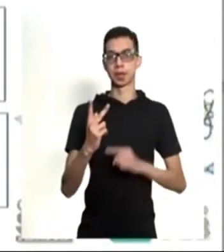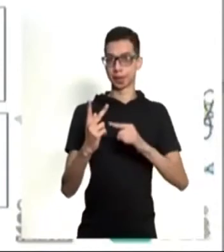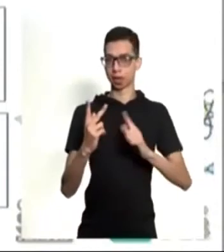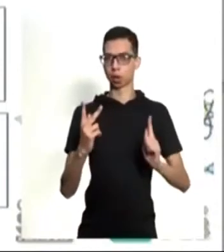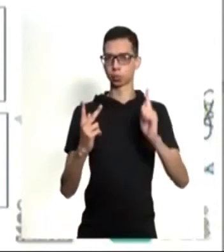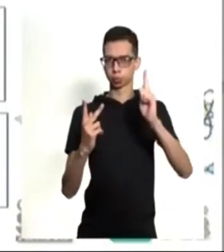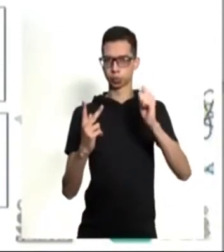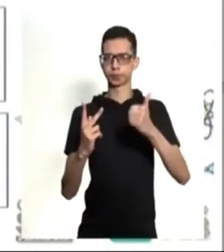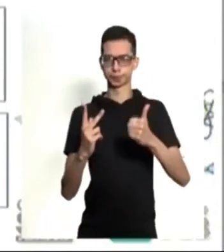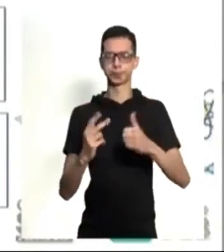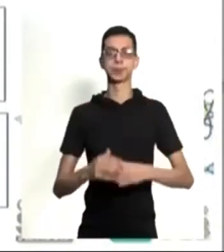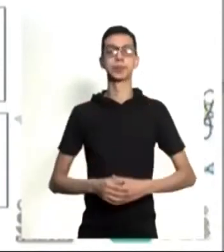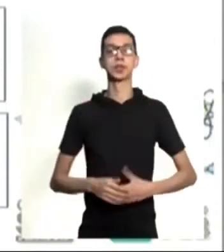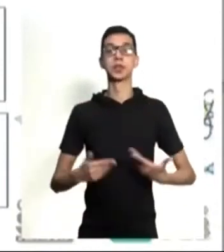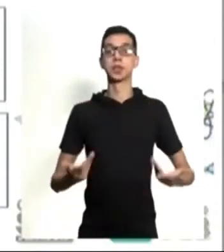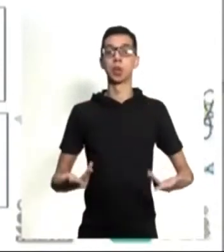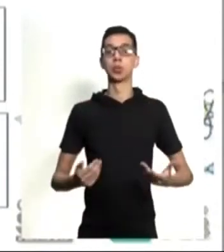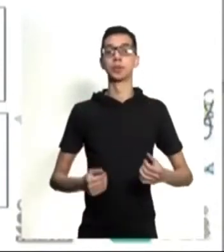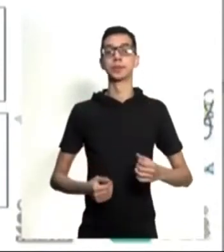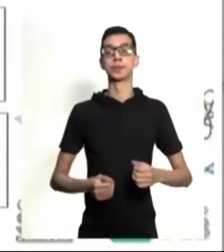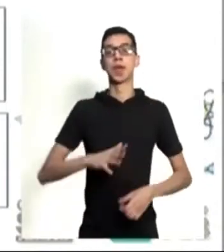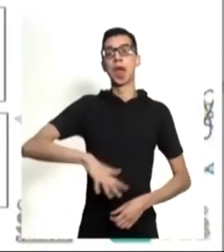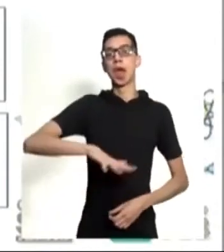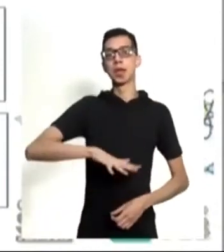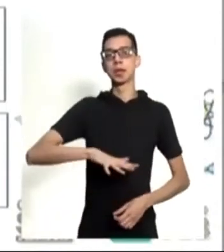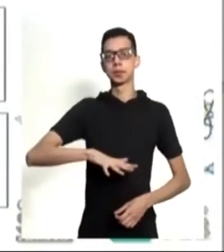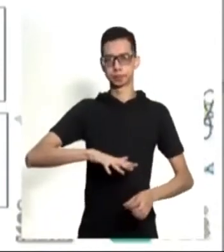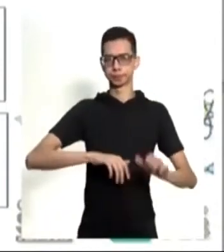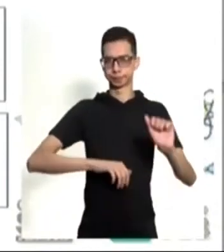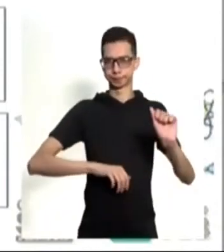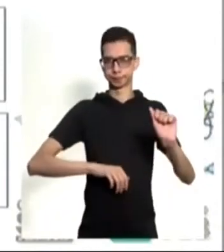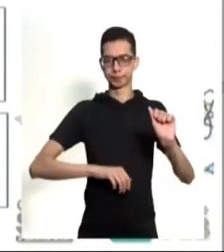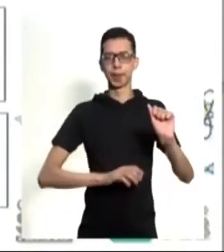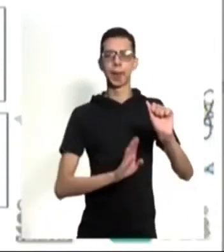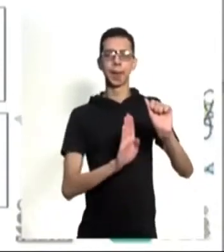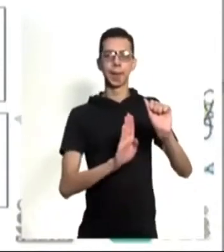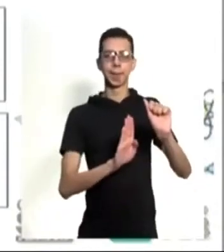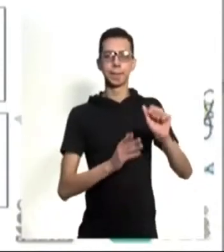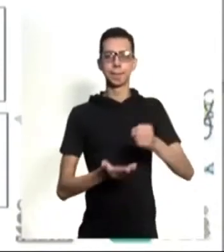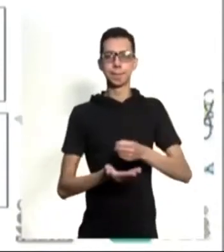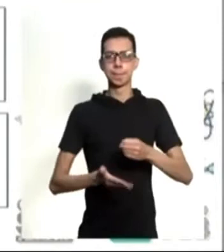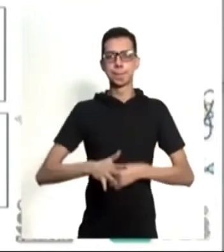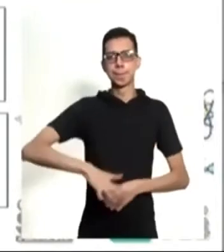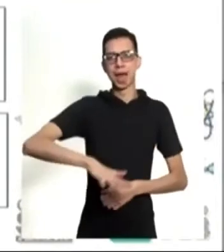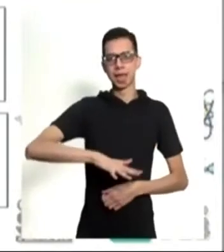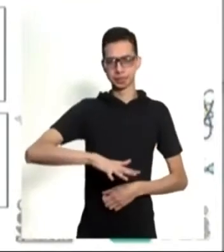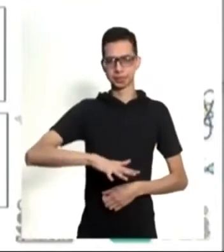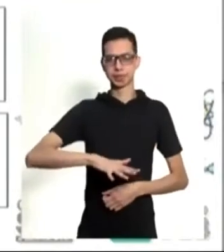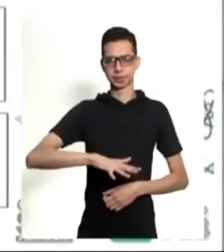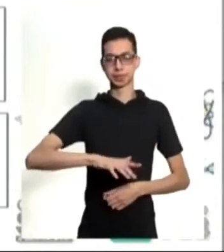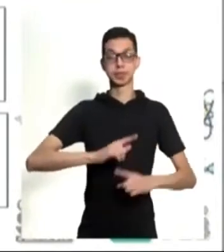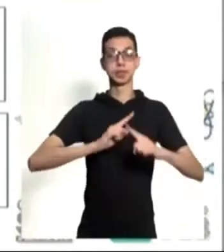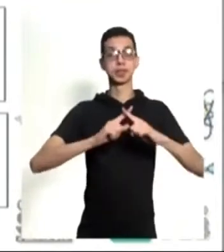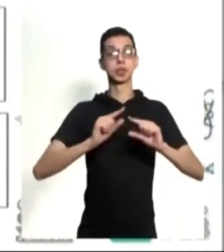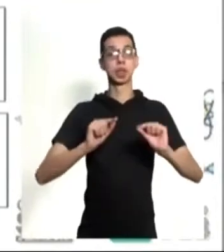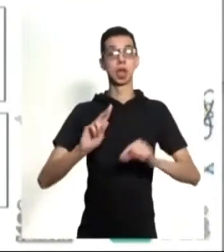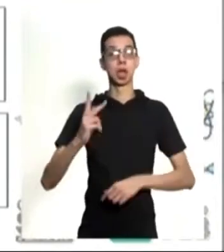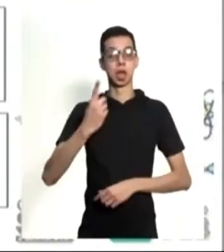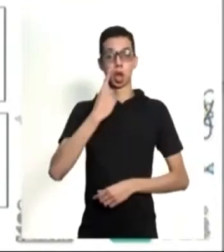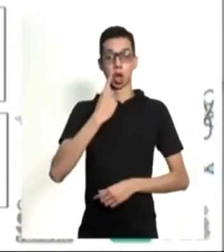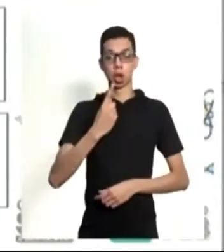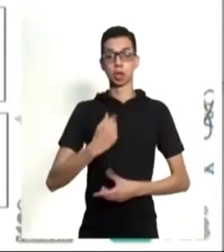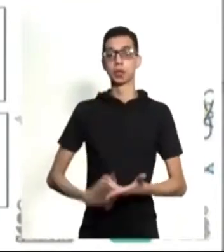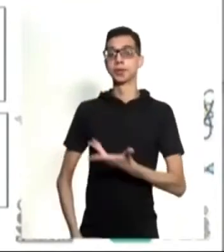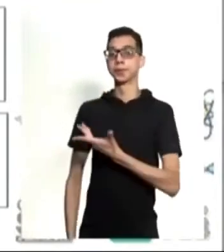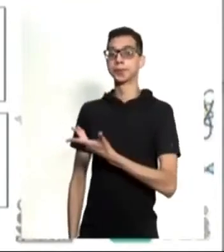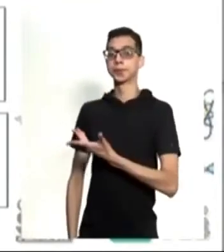vezes a altura. Então, área da base, olha a base desenhada para você. Vamos de leve. Olha o sólido